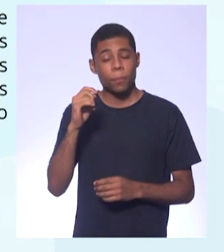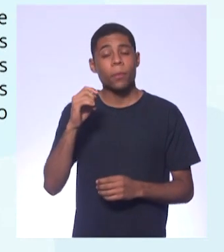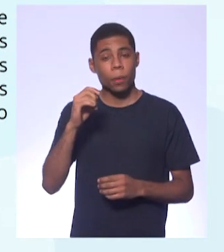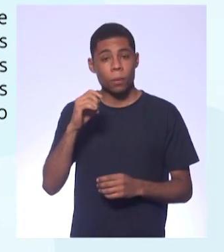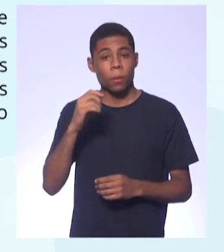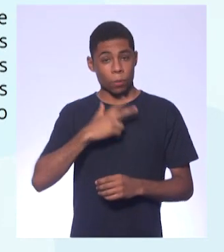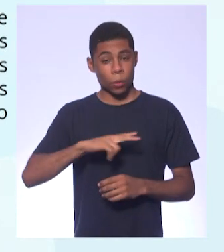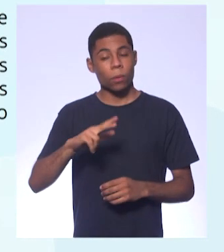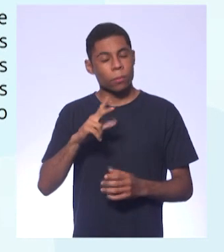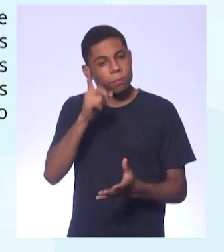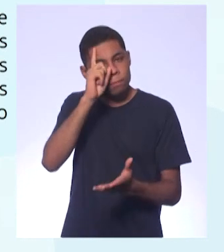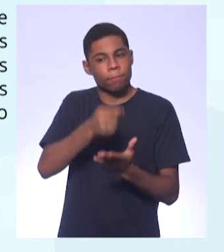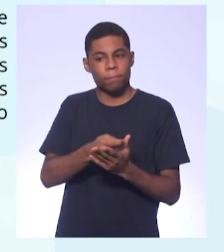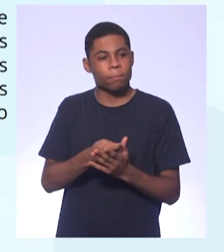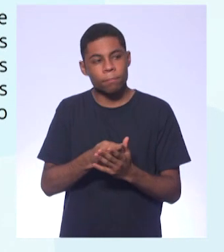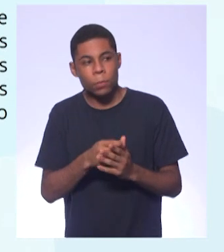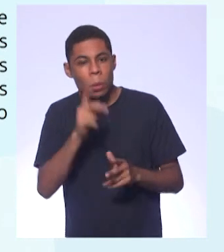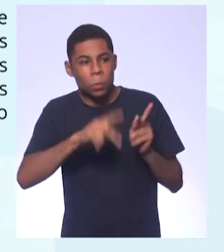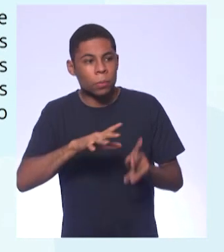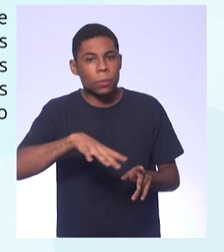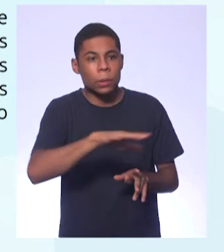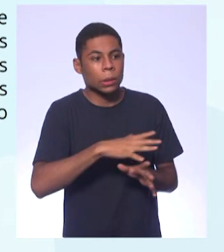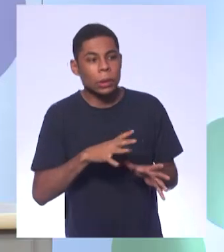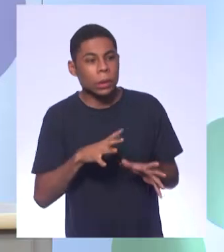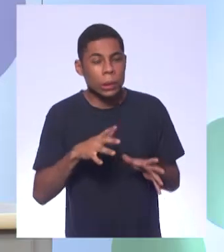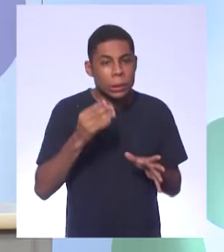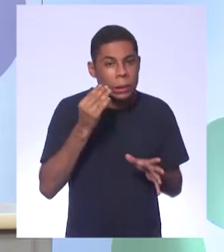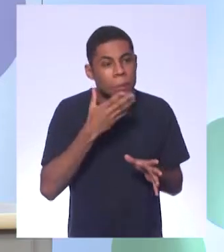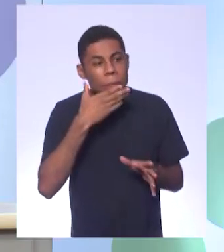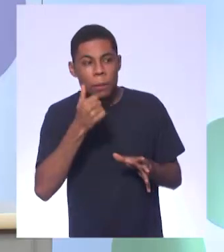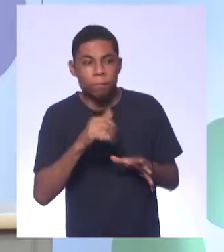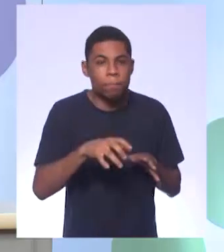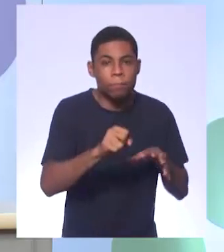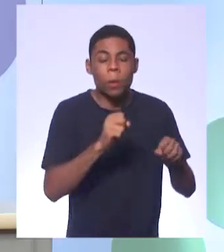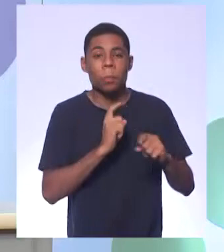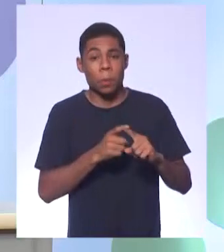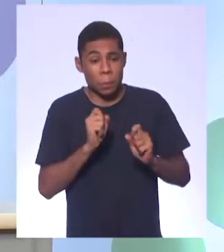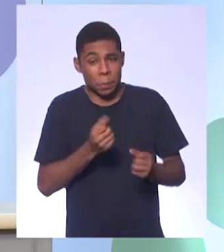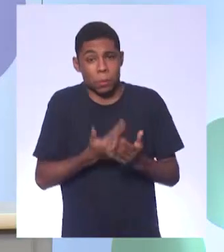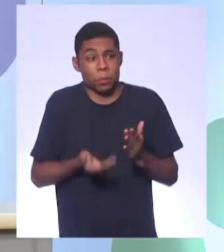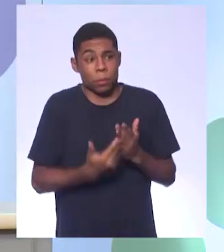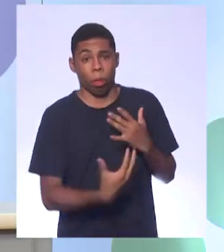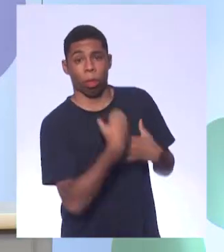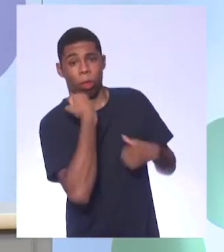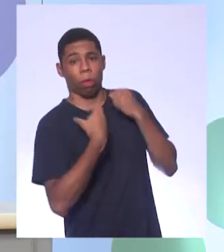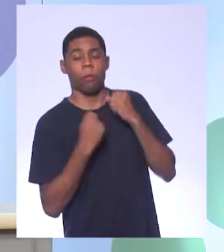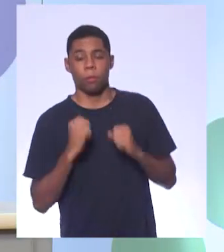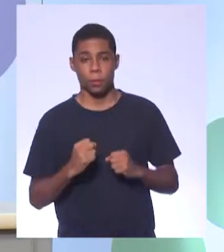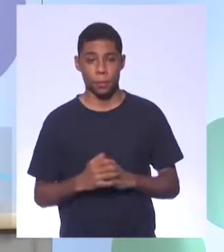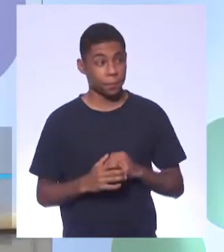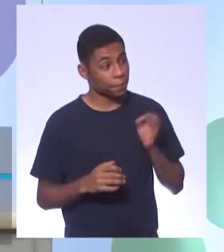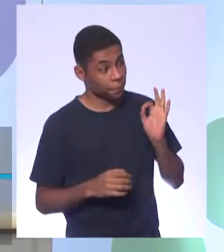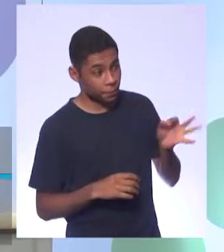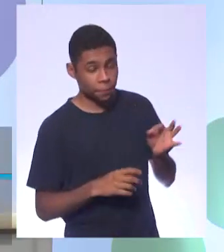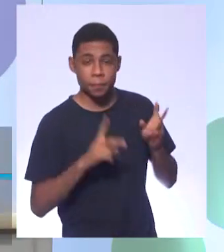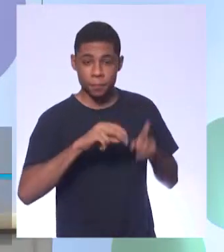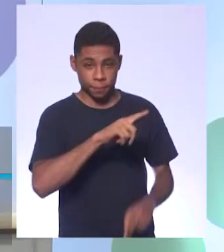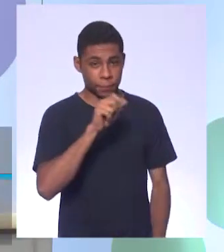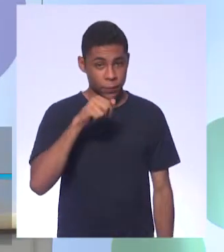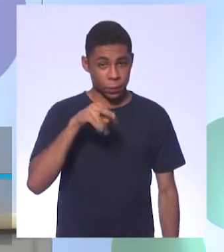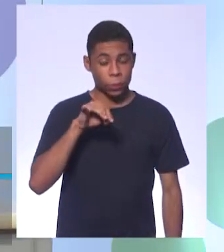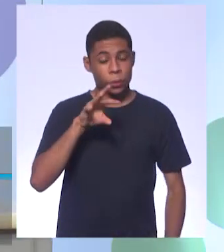senão poderia correr o risco de perder o território, né, professor? Exatamente, porque no começo, como o professor Antônio pontuou, eram só